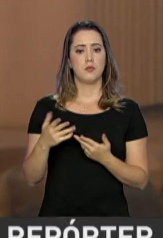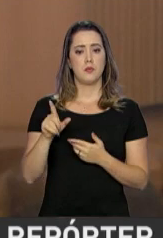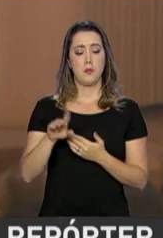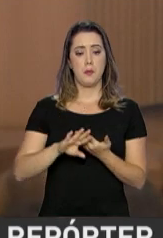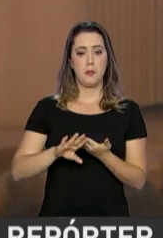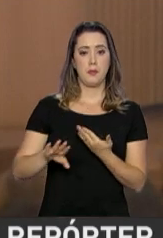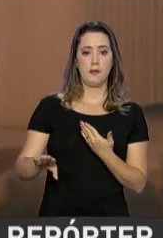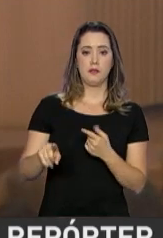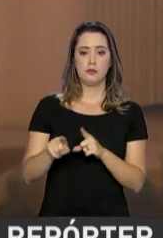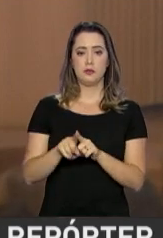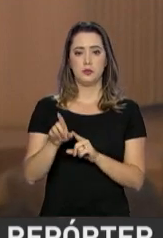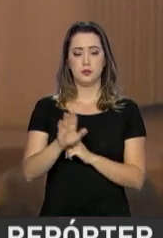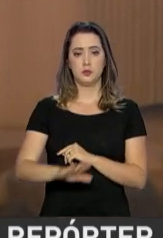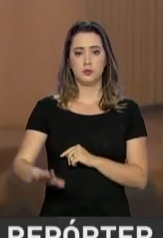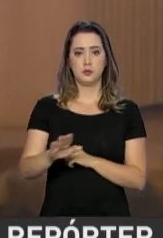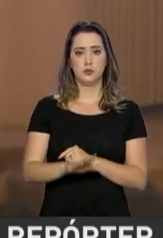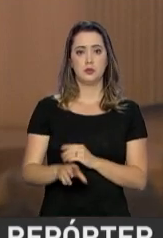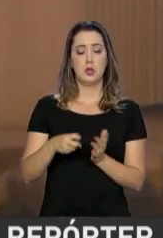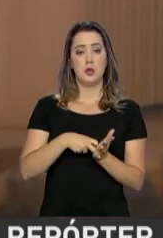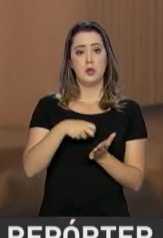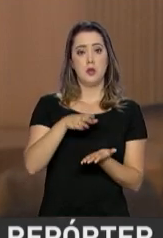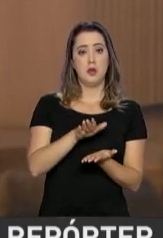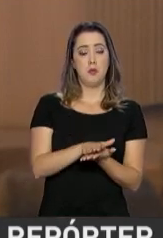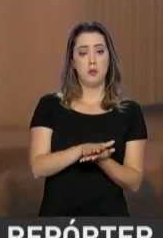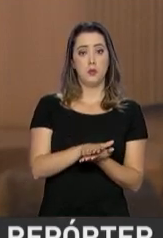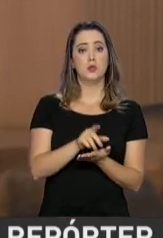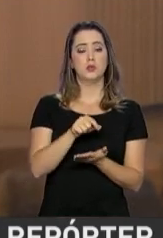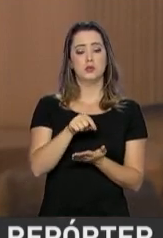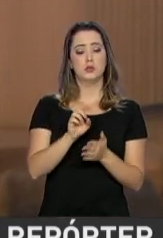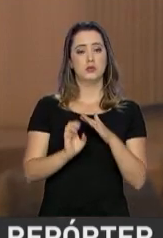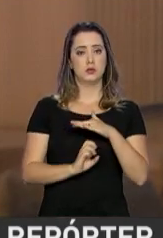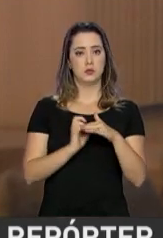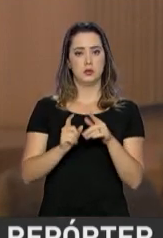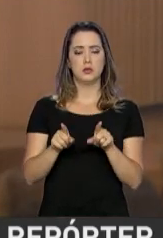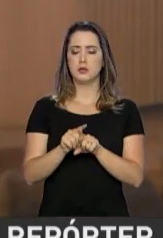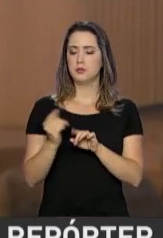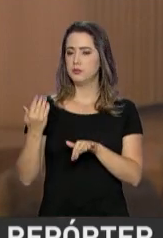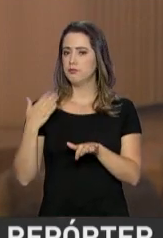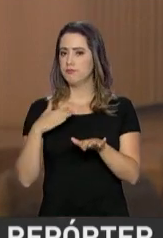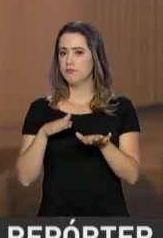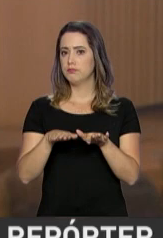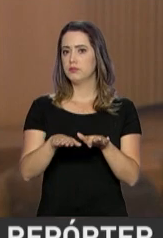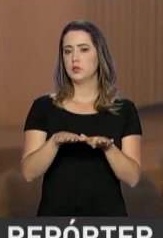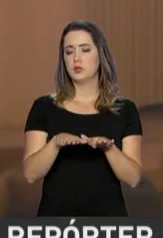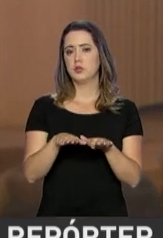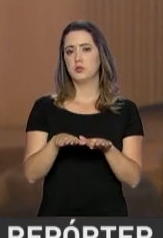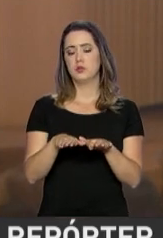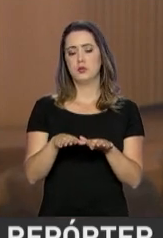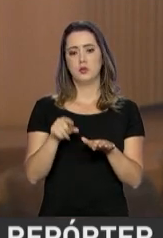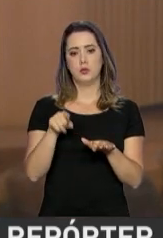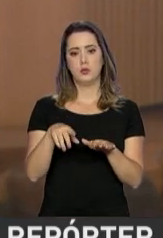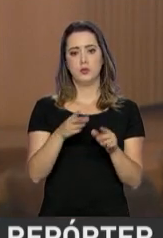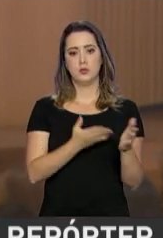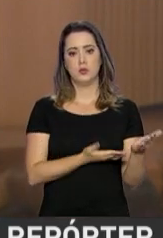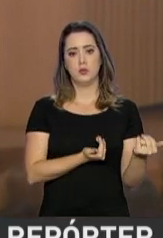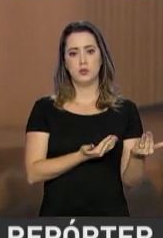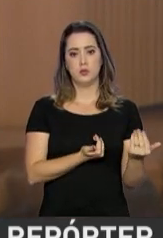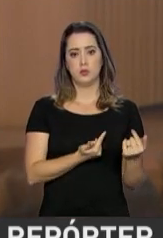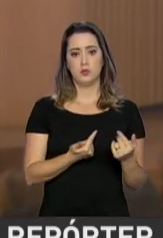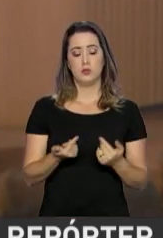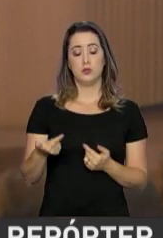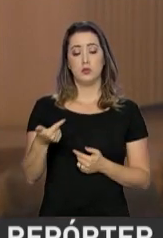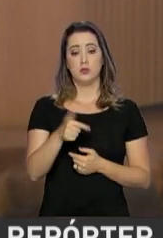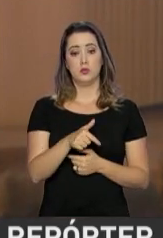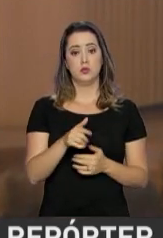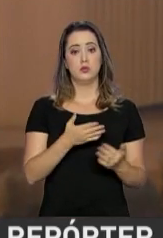menor e ea penalização da empresa seja por via da inserção do jovem é encontrado em situação de trabalho infantil e de outros